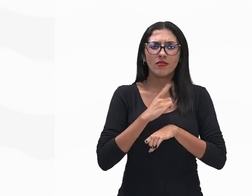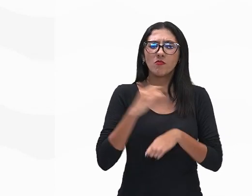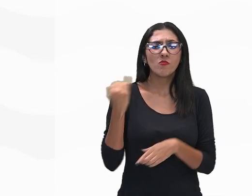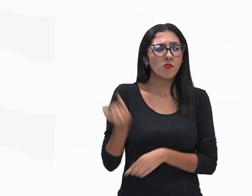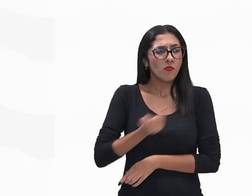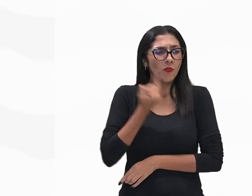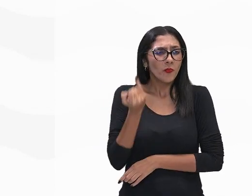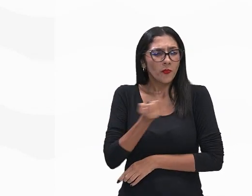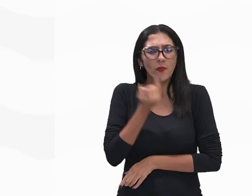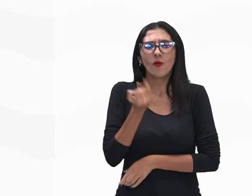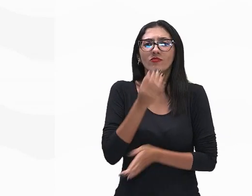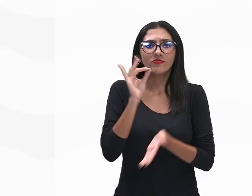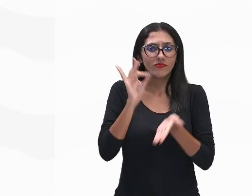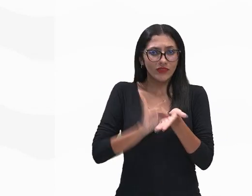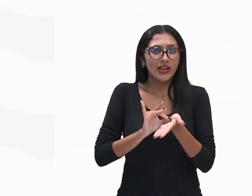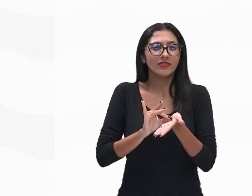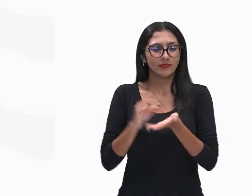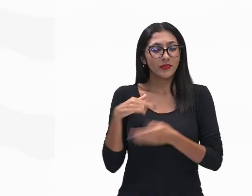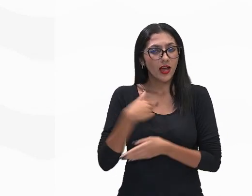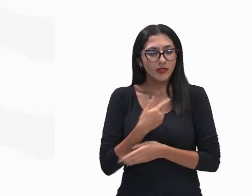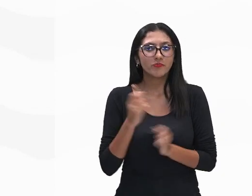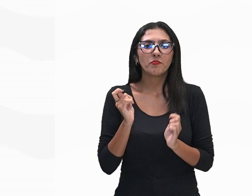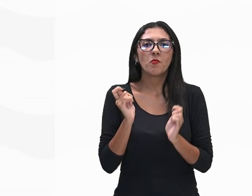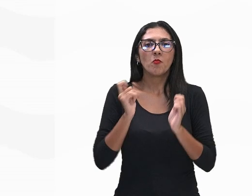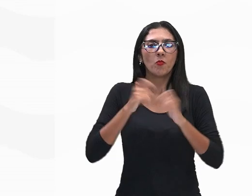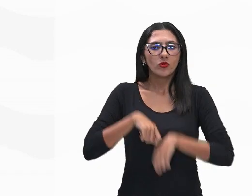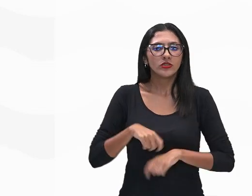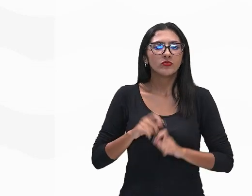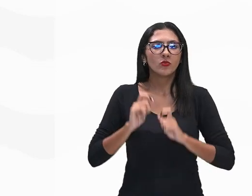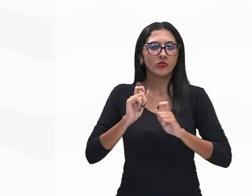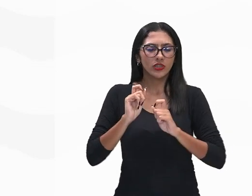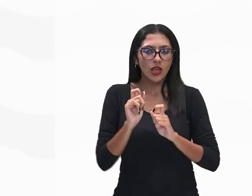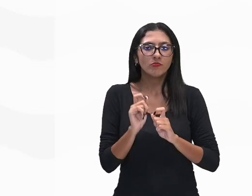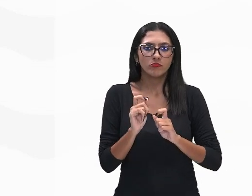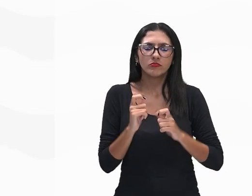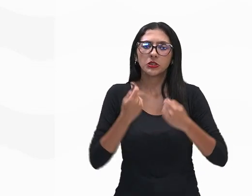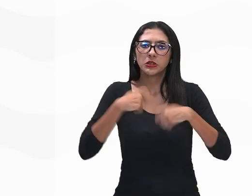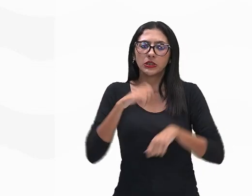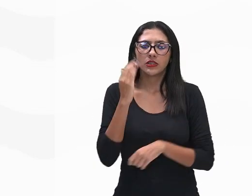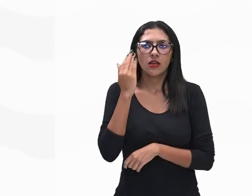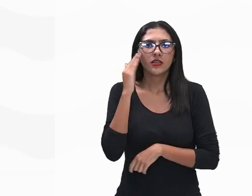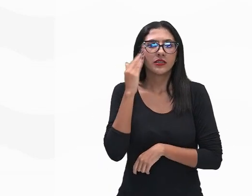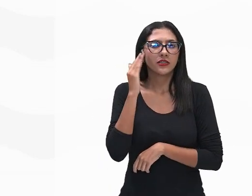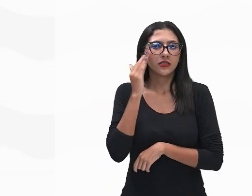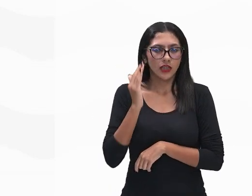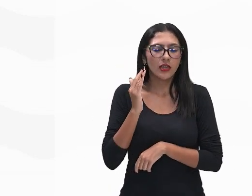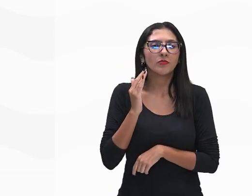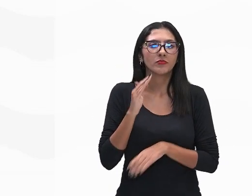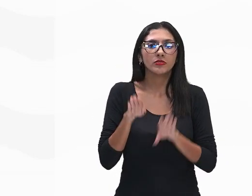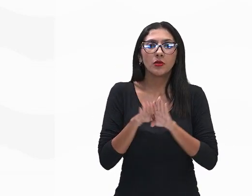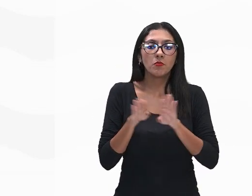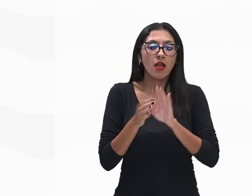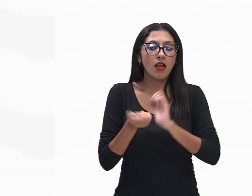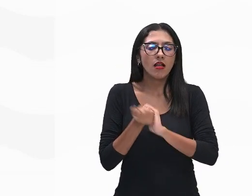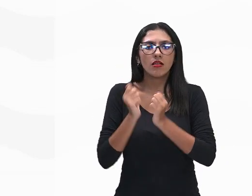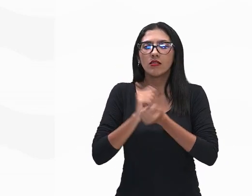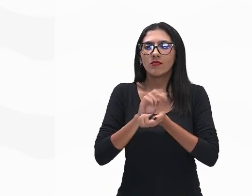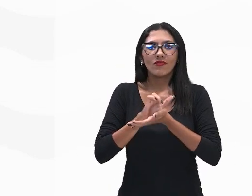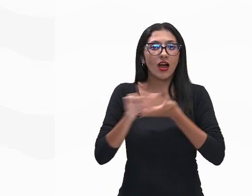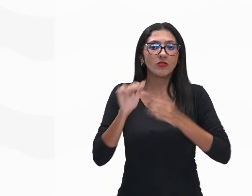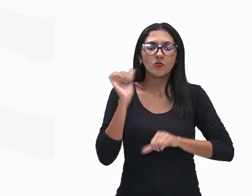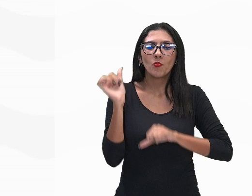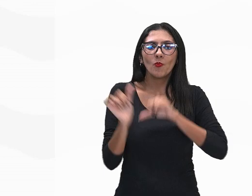muito importante que nós possamos estar prontos para nos adaptar aos desafios